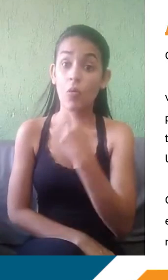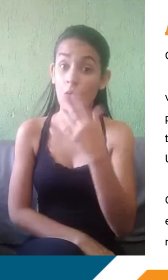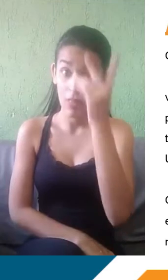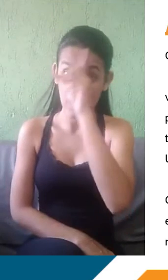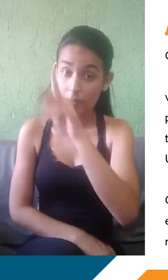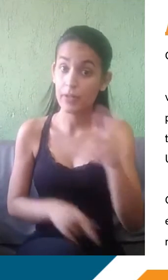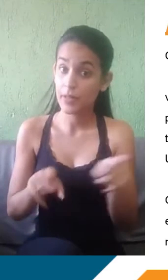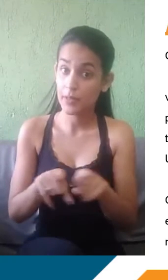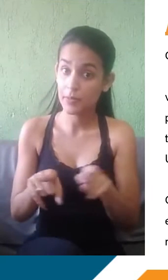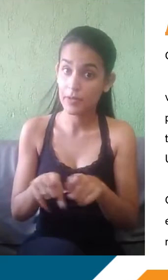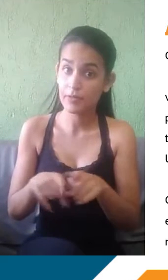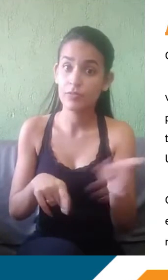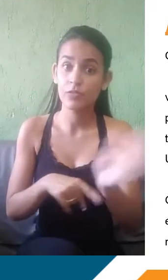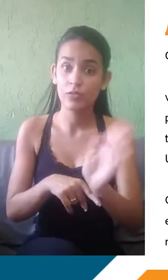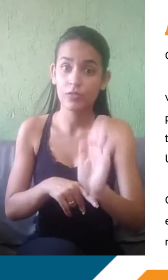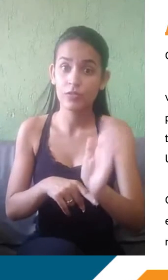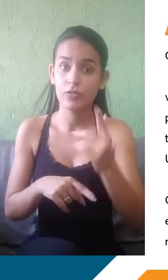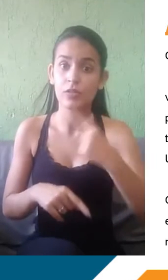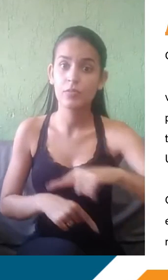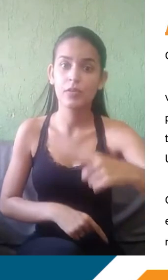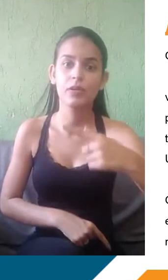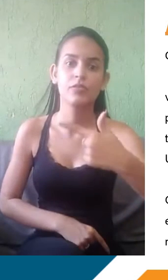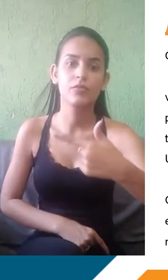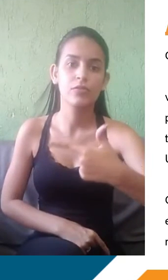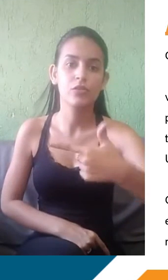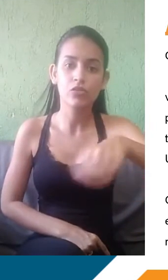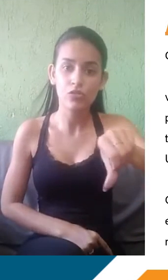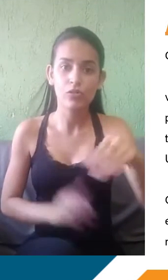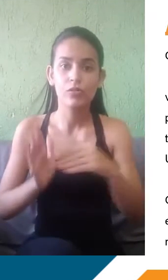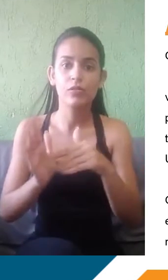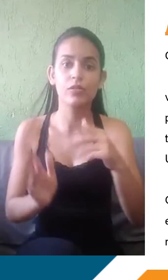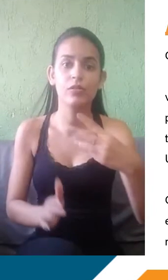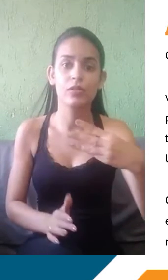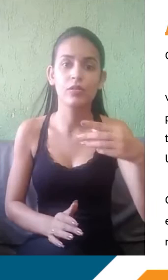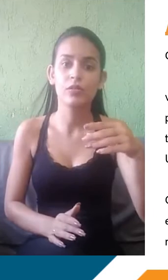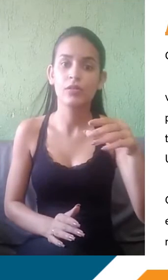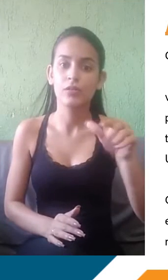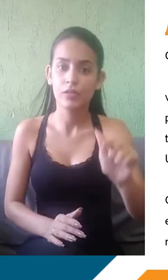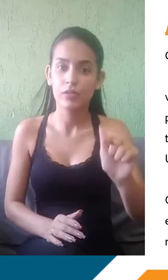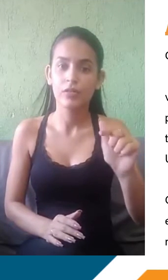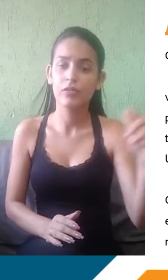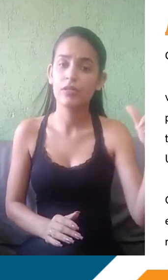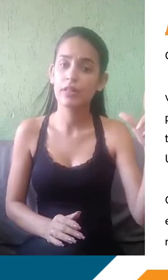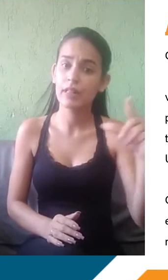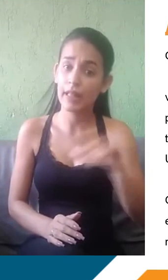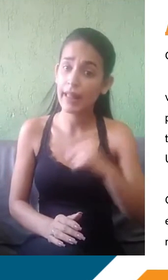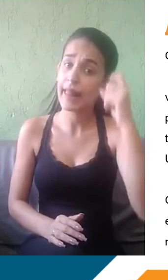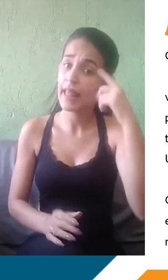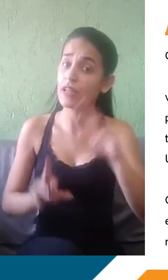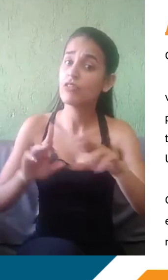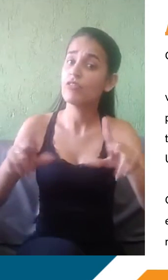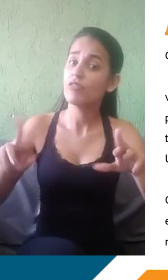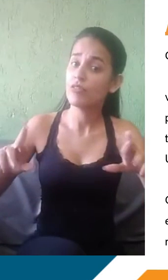É sempre bom lembrar que os vídeos das semanas 29 a 37 têm uma proposta diferente dos demais que vocês já assistiram até